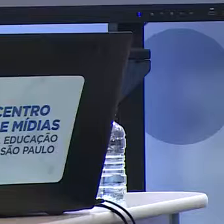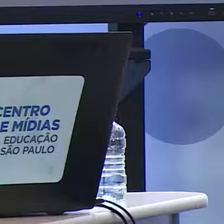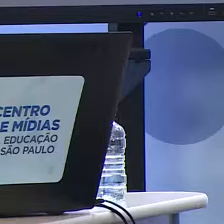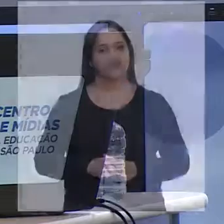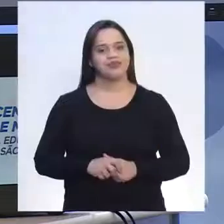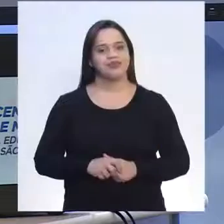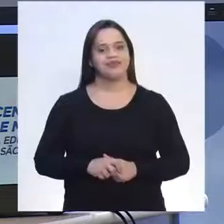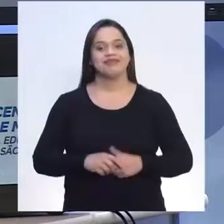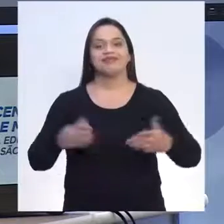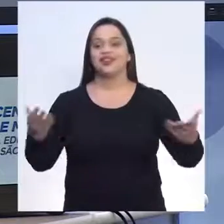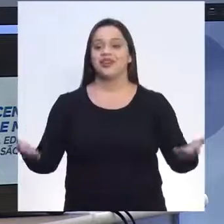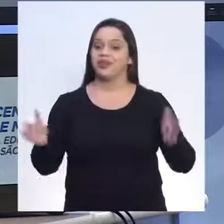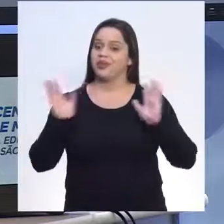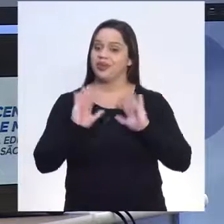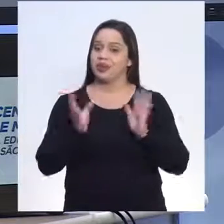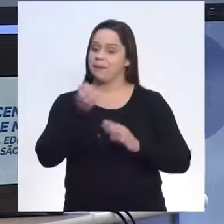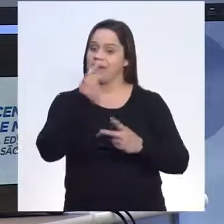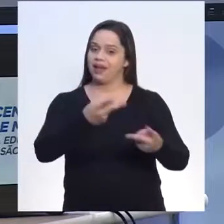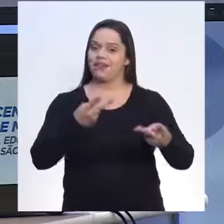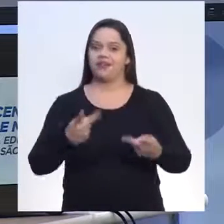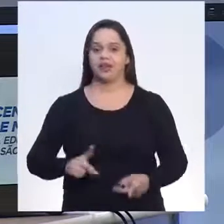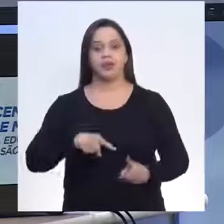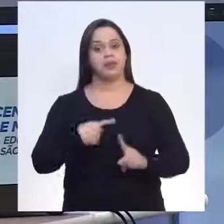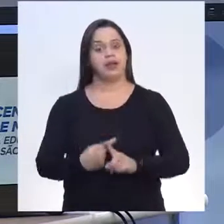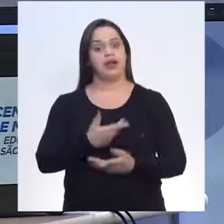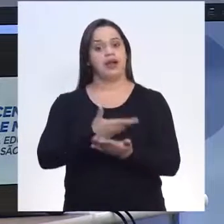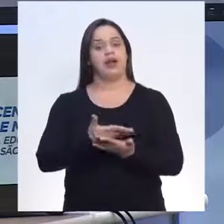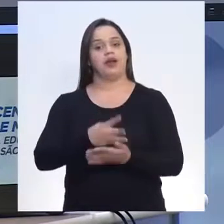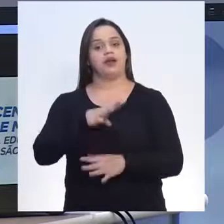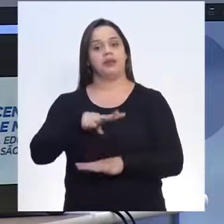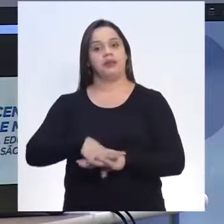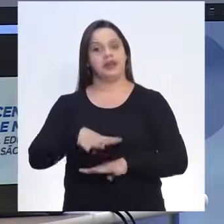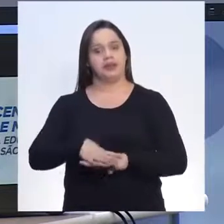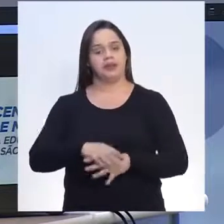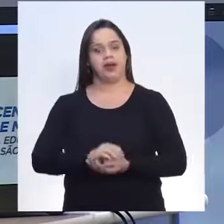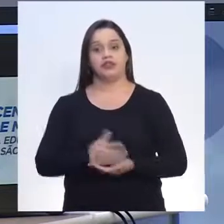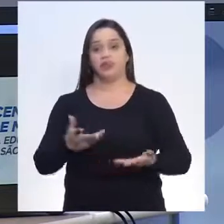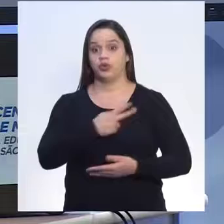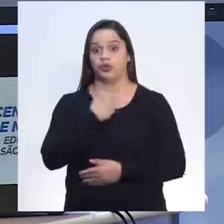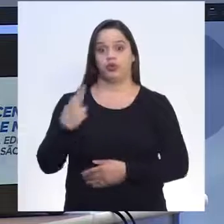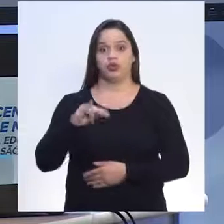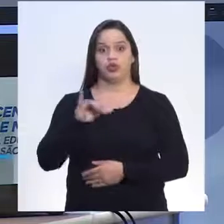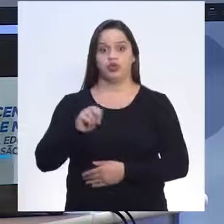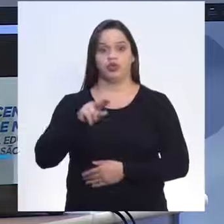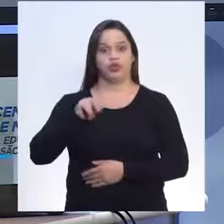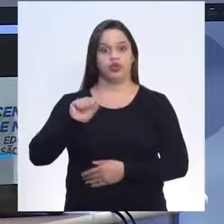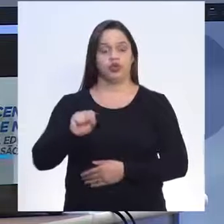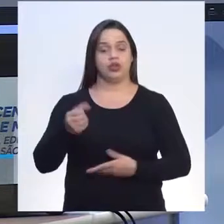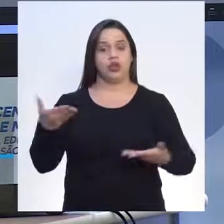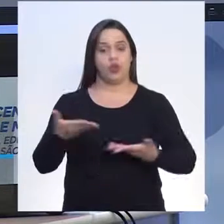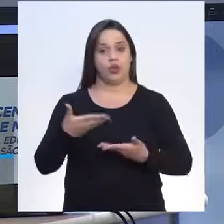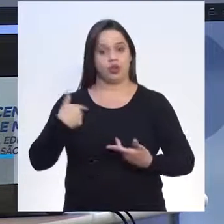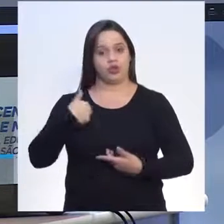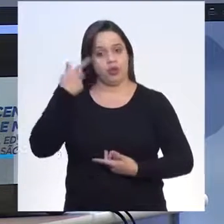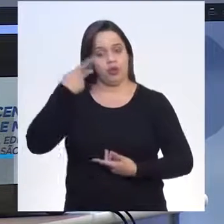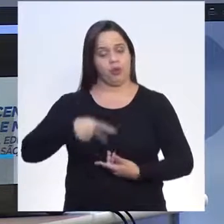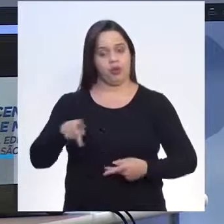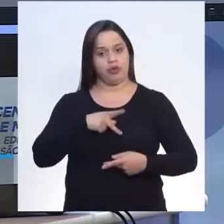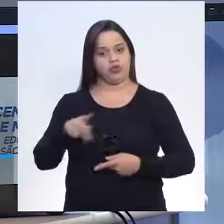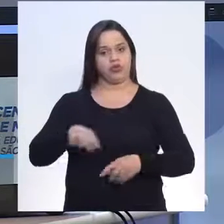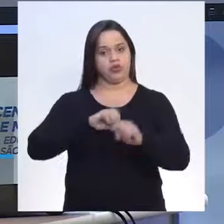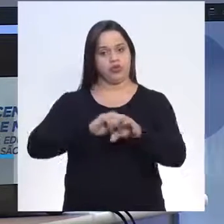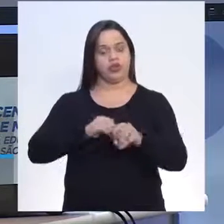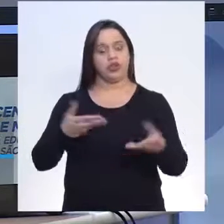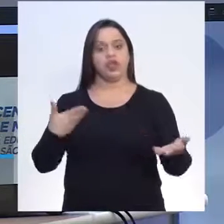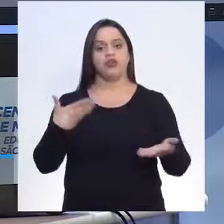Olá, sejam todos bem-vindos para mais uma aula de matemática. Meu nome é Jonas, hoje eu vou ser o porta-voz de vocês, né? Vou colocar essa aula,